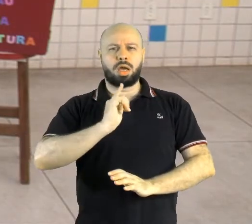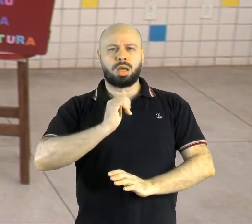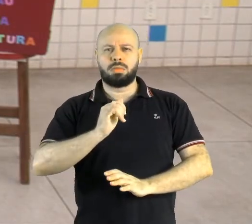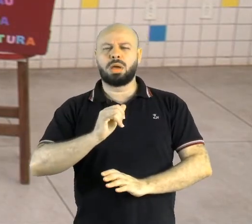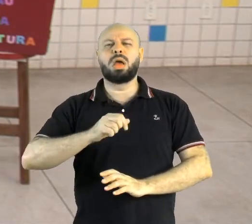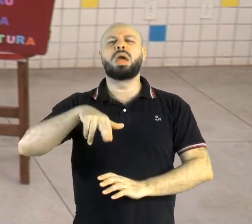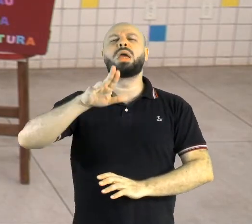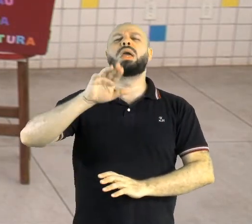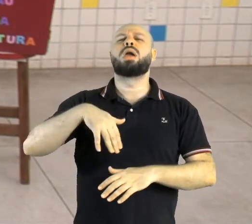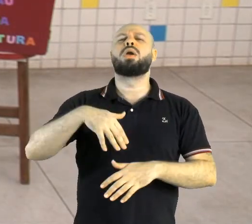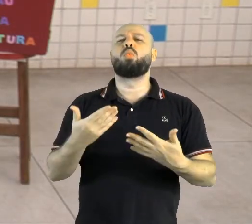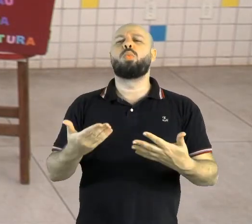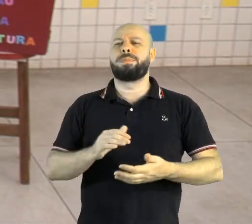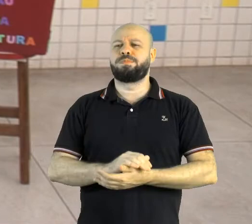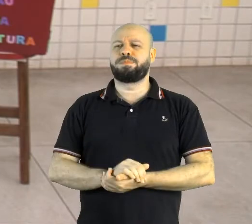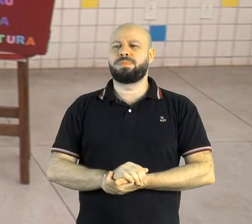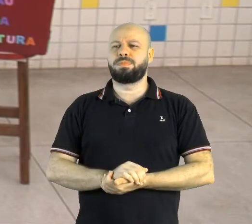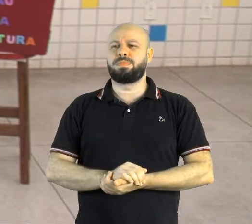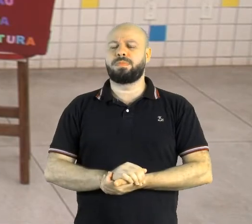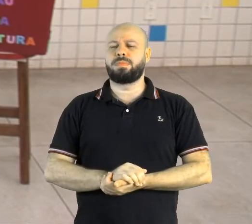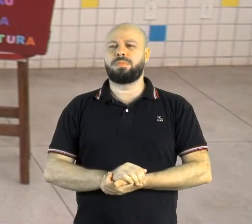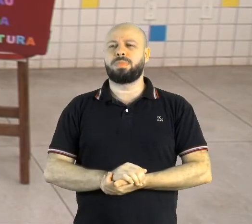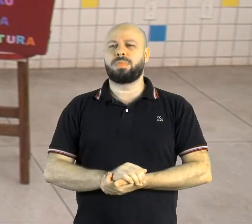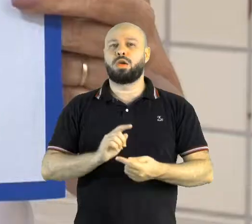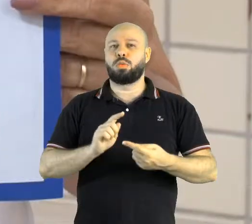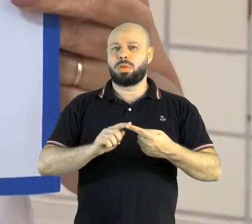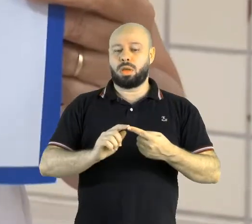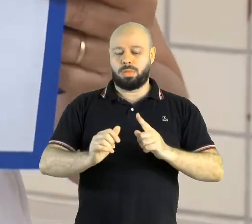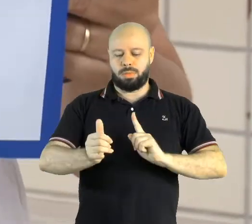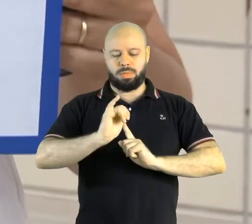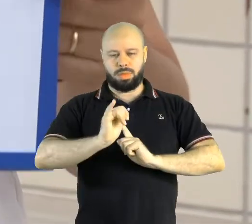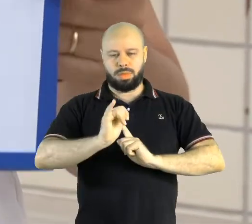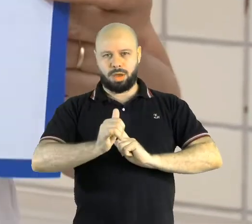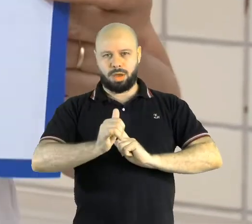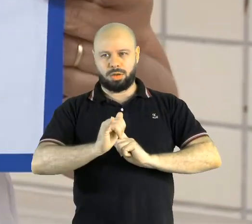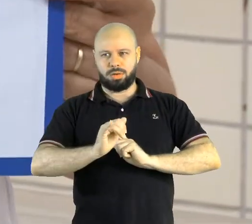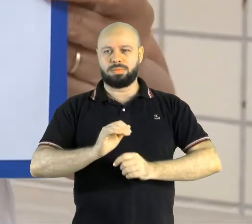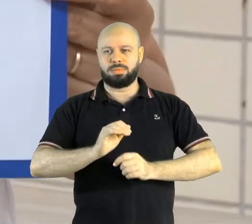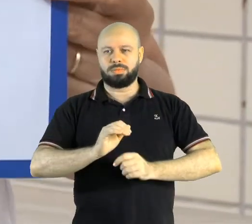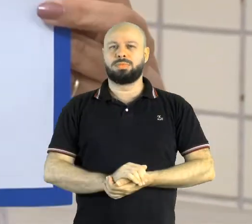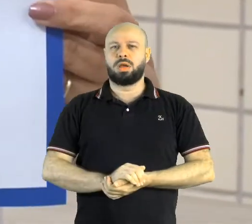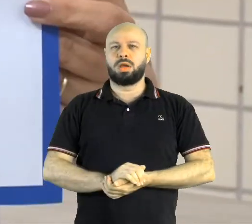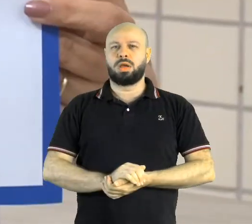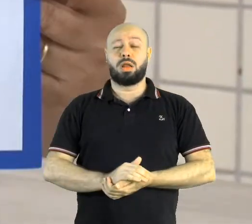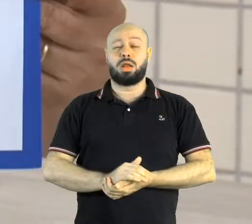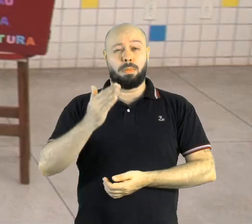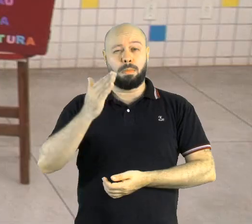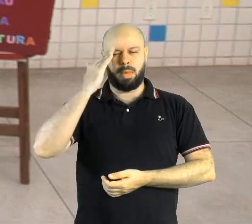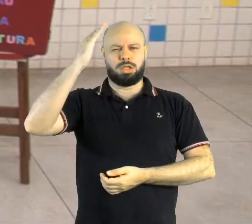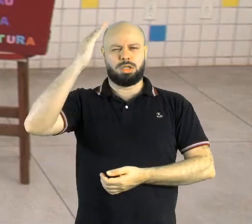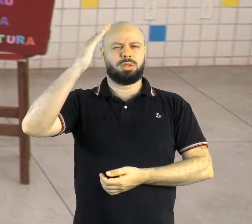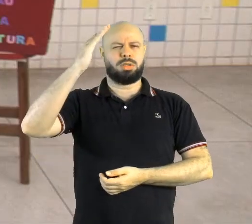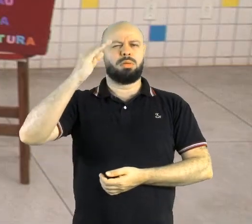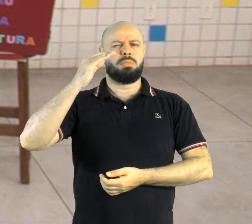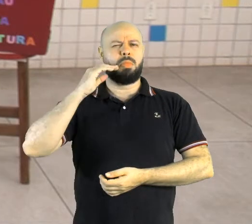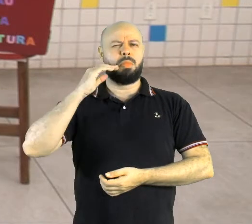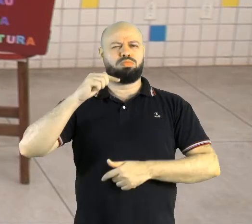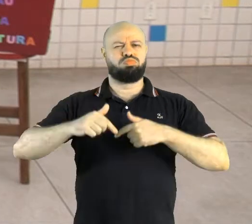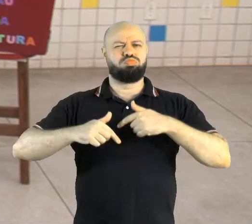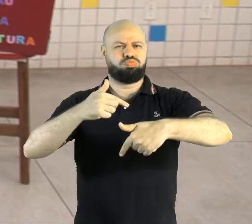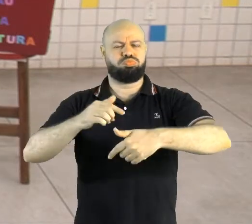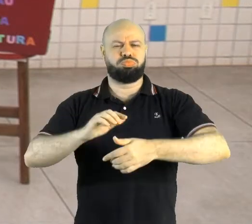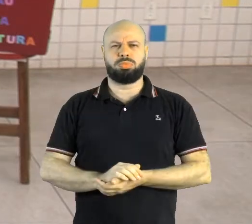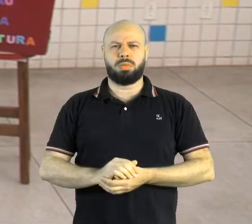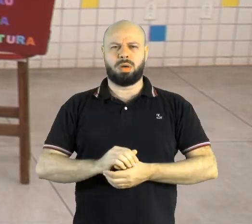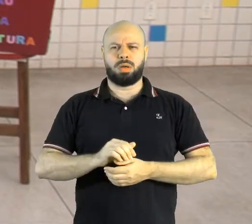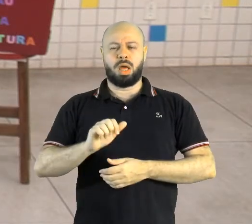quem são eles, certo? Então, quem são? O narrador. Ele é o protagonista, o participante da ação. Então, o que